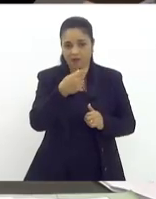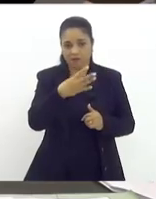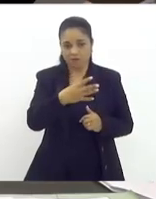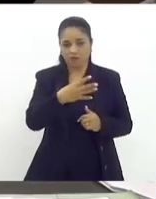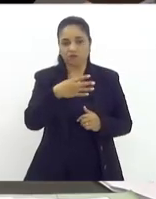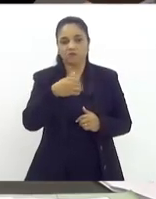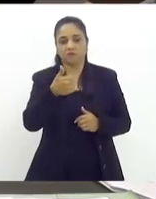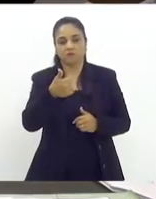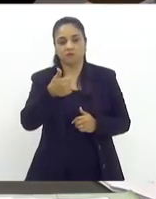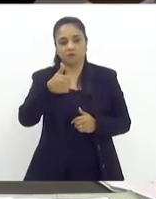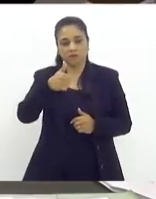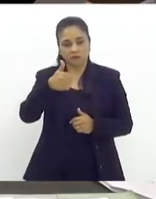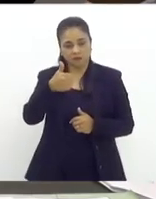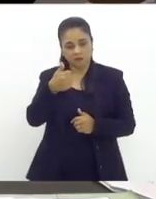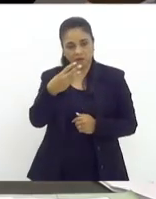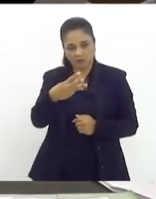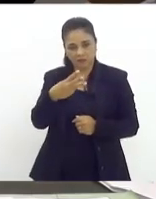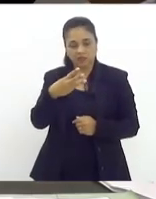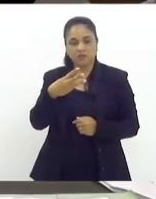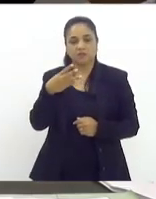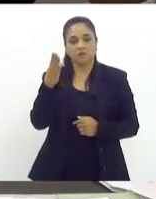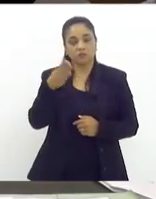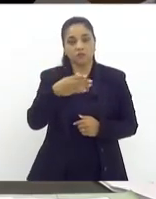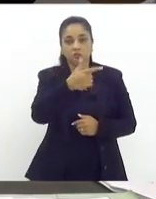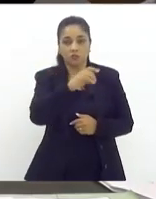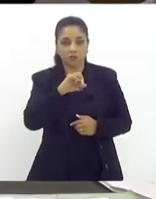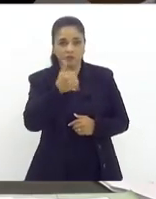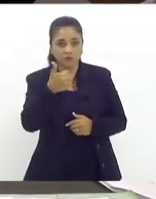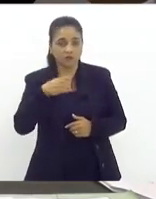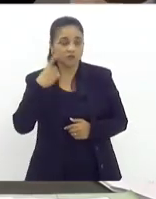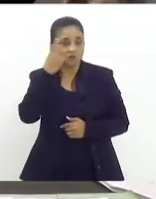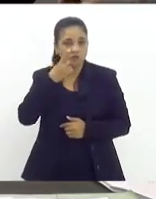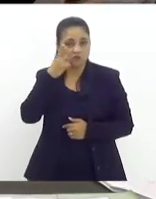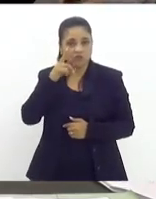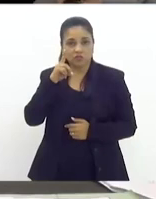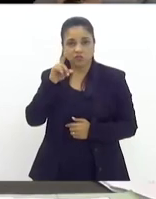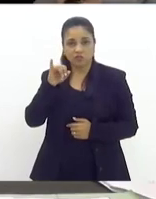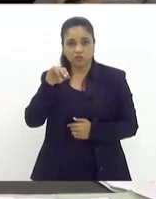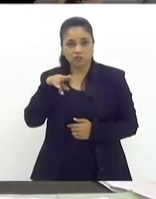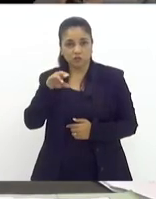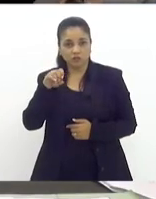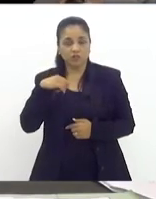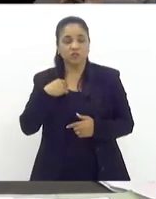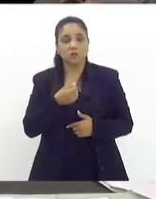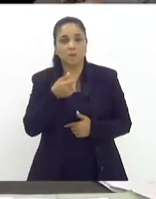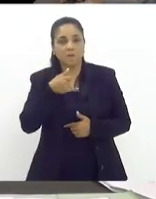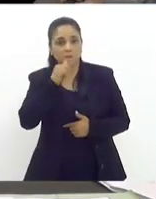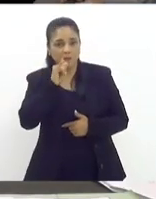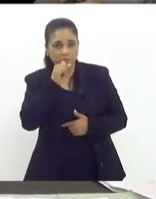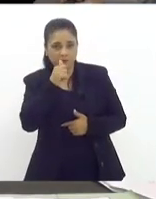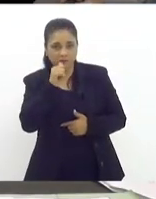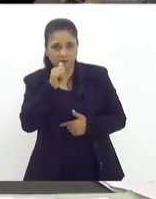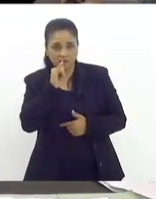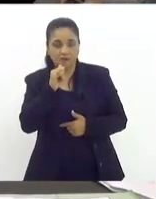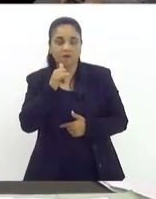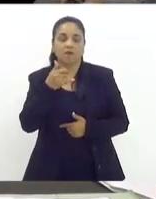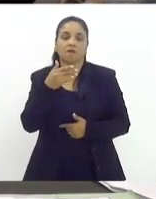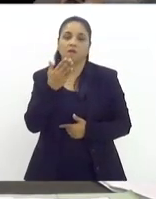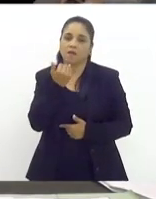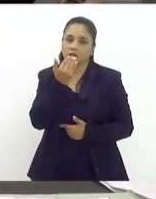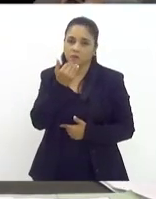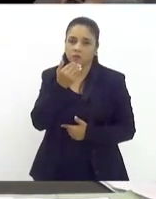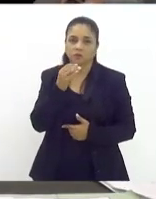de 19, de autoria do deputado Dionísio Lins, que dispõe sobre o ingresso de alimentos e bebidas não alcoólicas levados